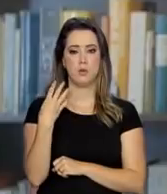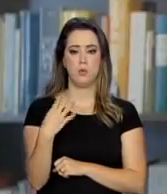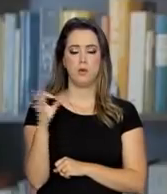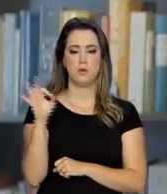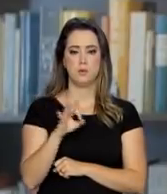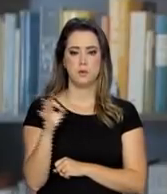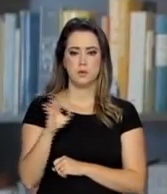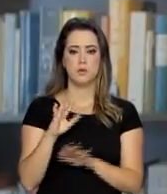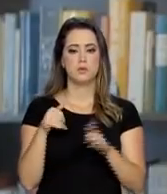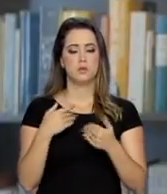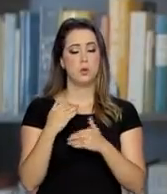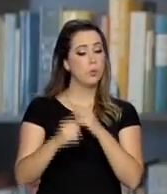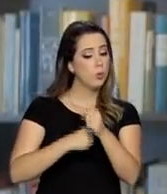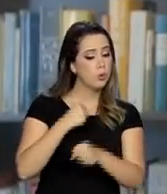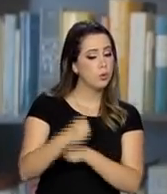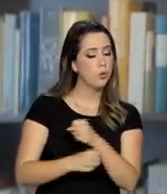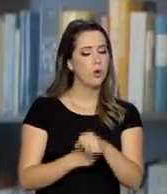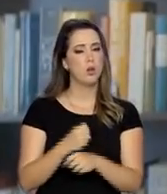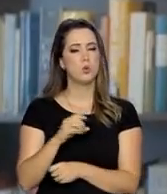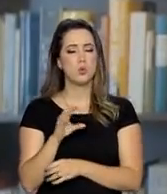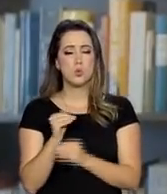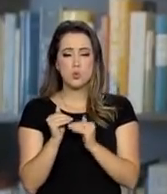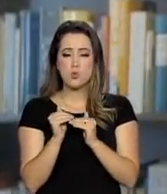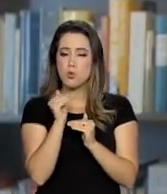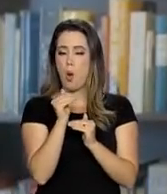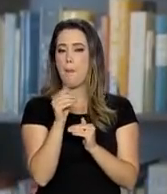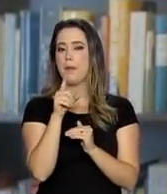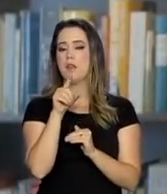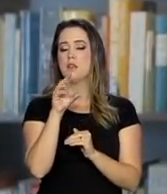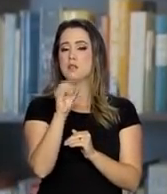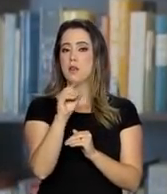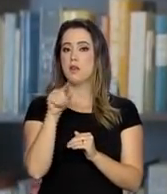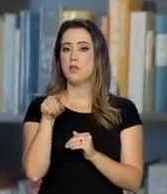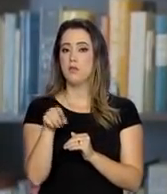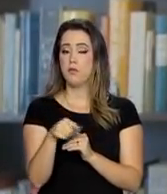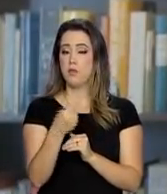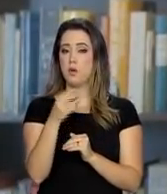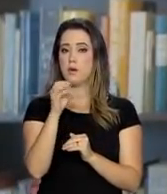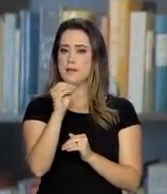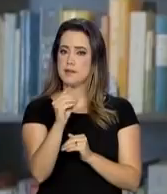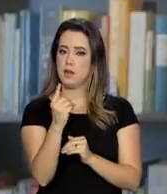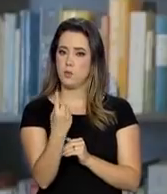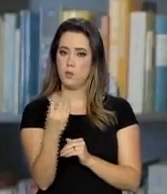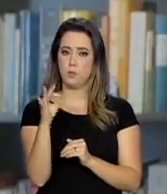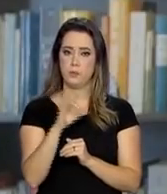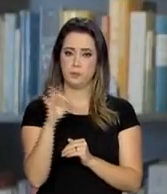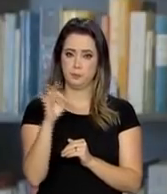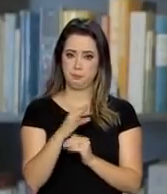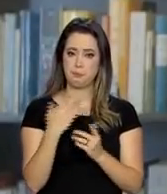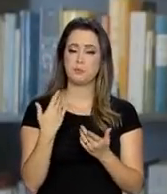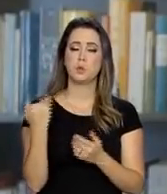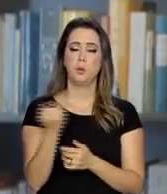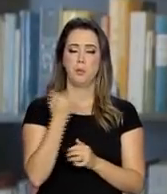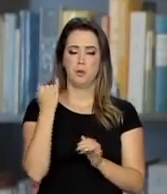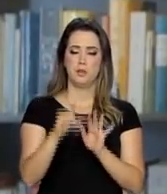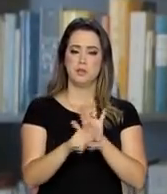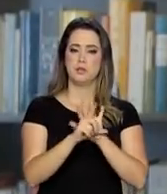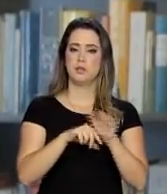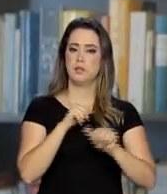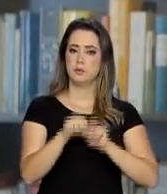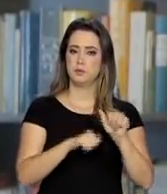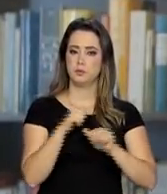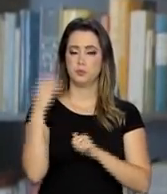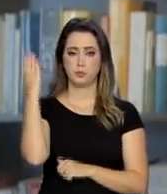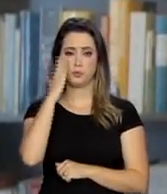0,1 ponto percentual maior do que a do FMI. O Banco Mundial destacou a importância das reformas feitas pelo